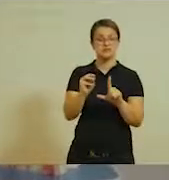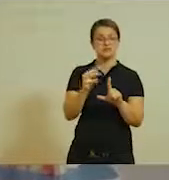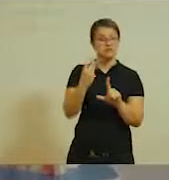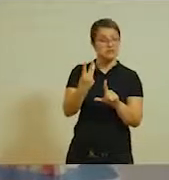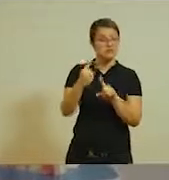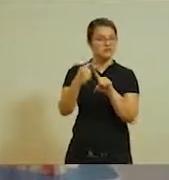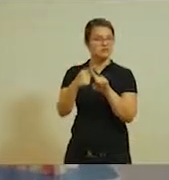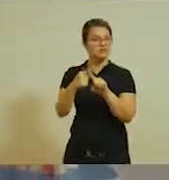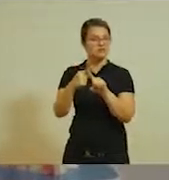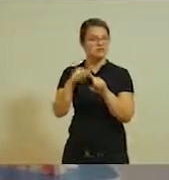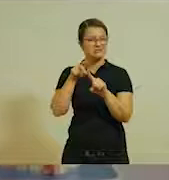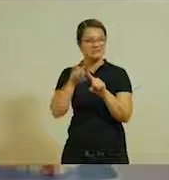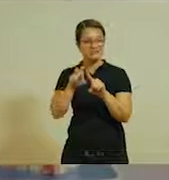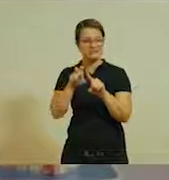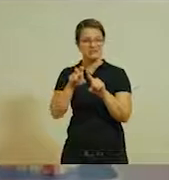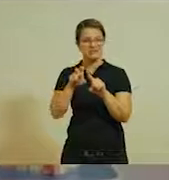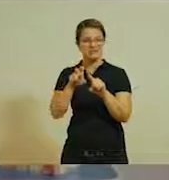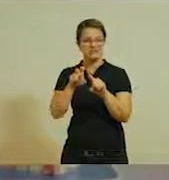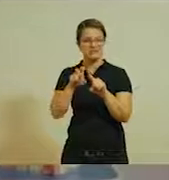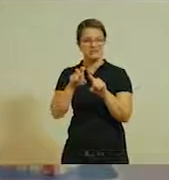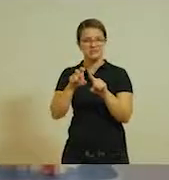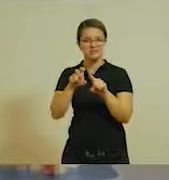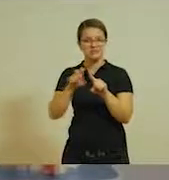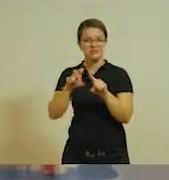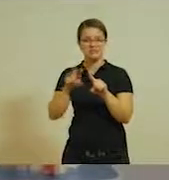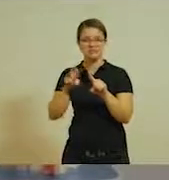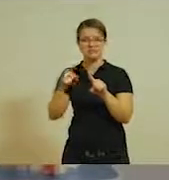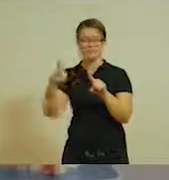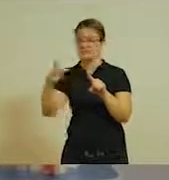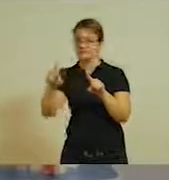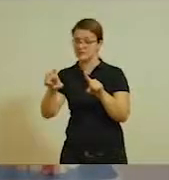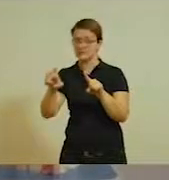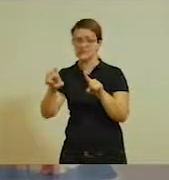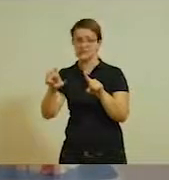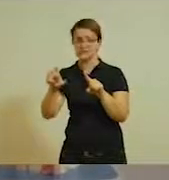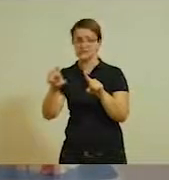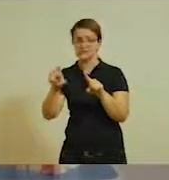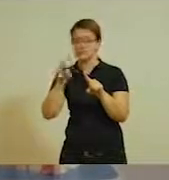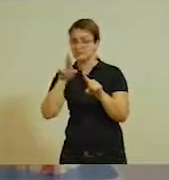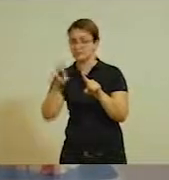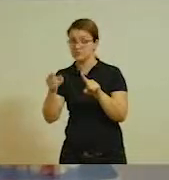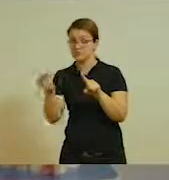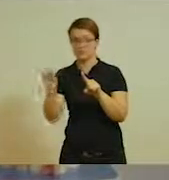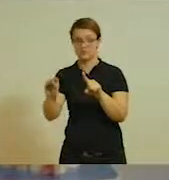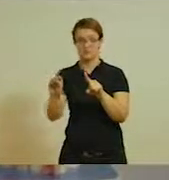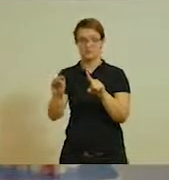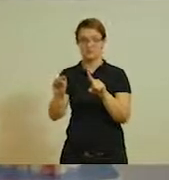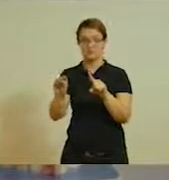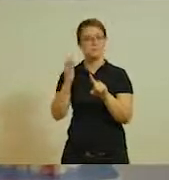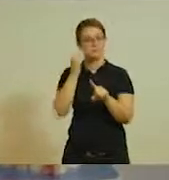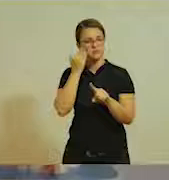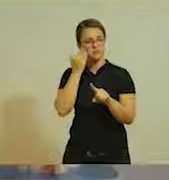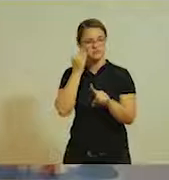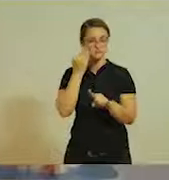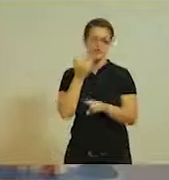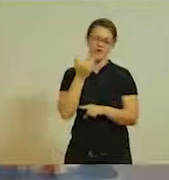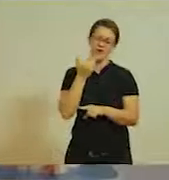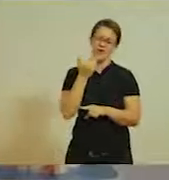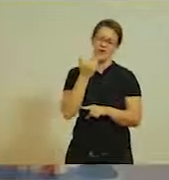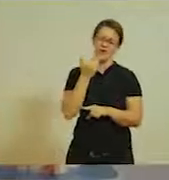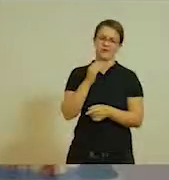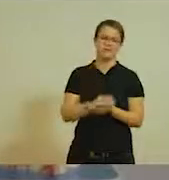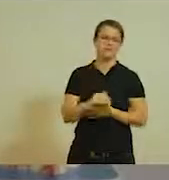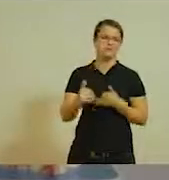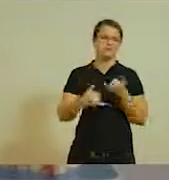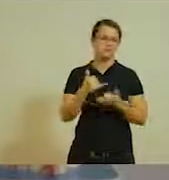nessa tabelinha e colocar o total da rodada. 3 vezes 5, 15. Vai colocar o número 15 aqui. Entenderam?